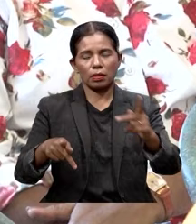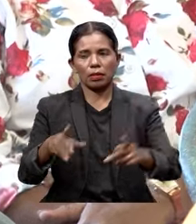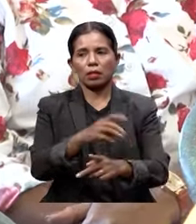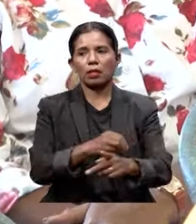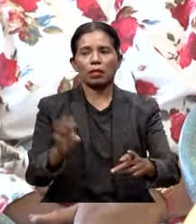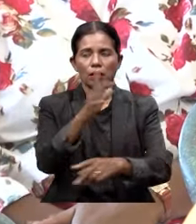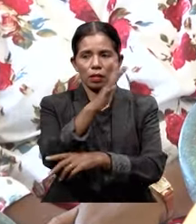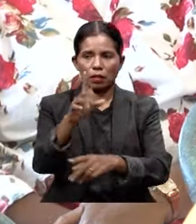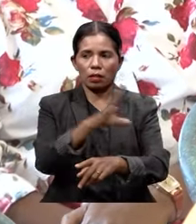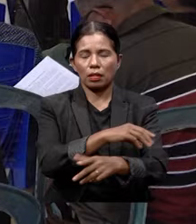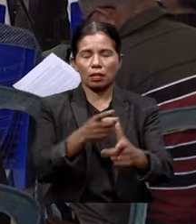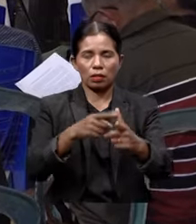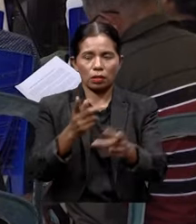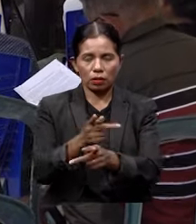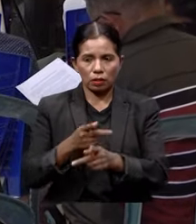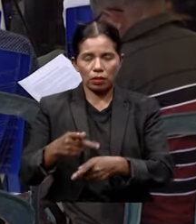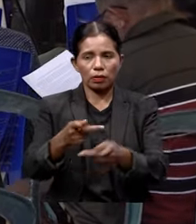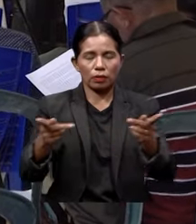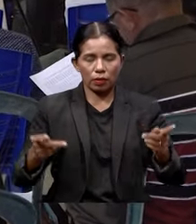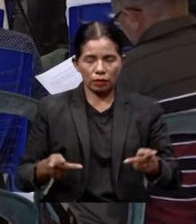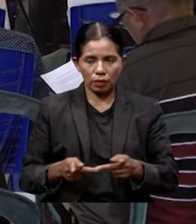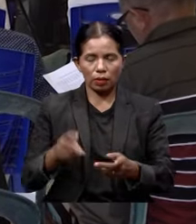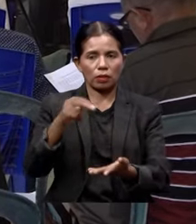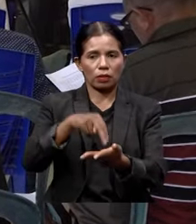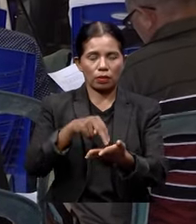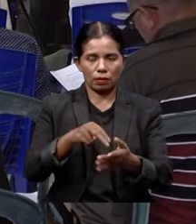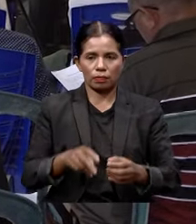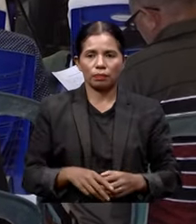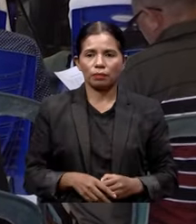no ai horis, no mos cuidar do ambiente, no natureza. Equipa cobertura, GMN.